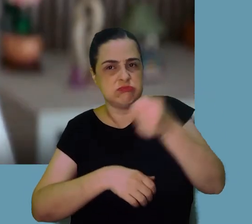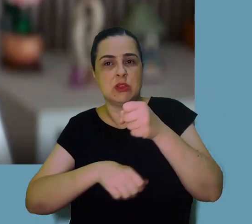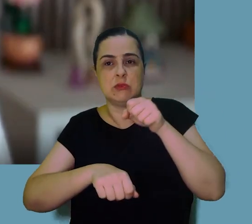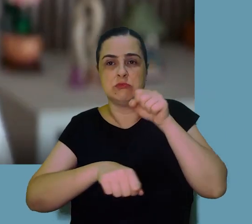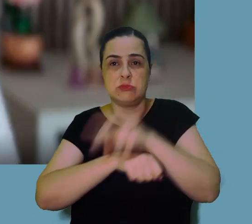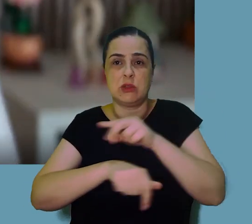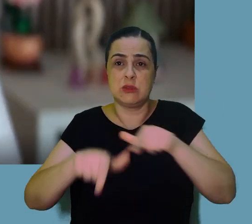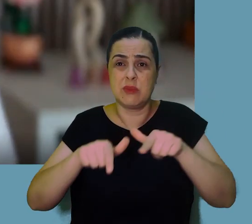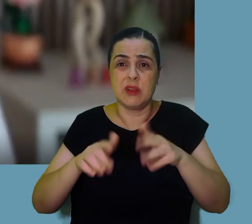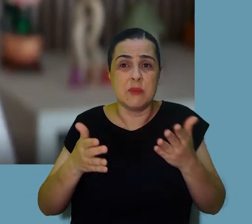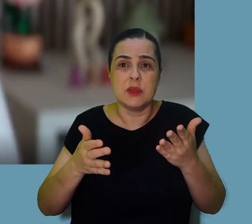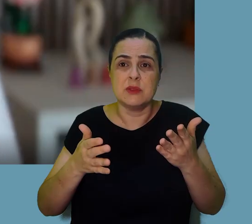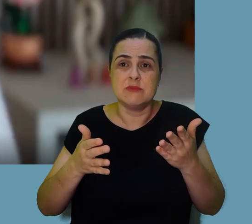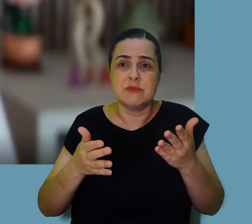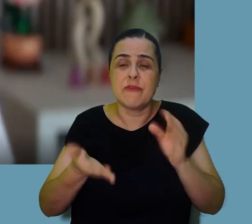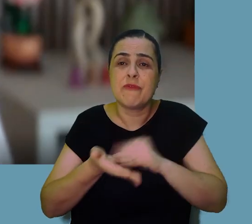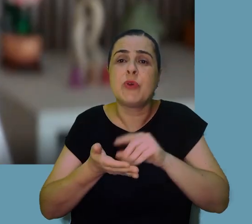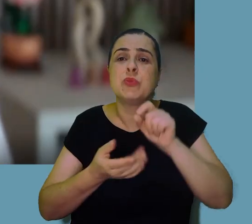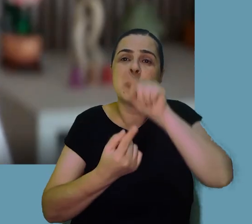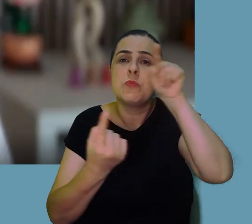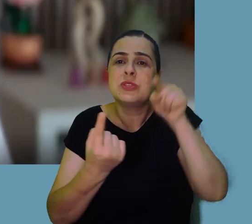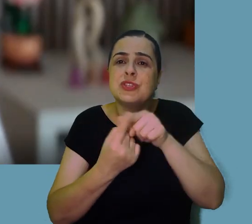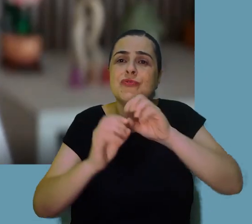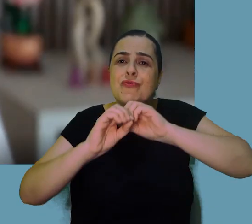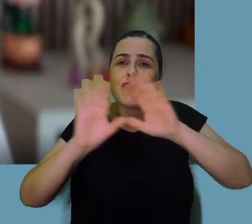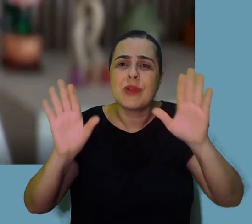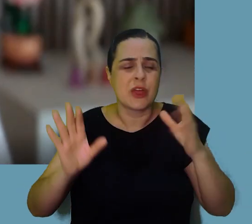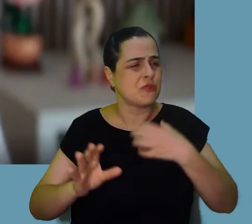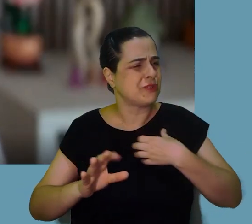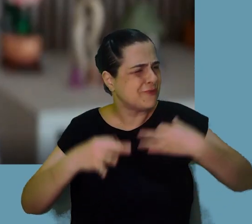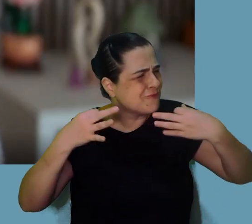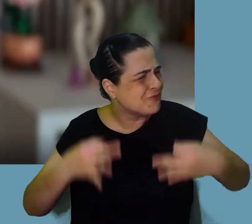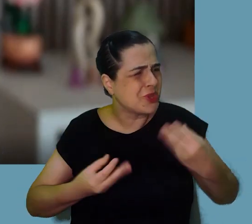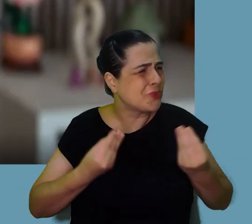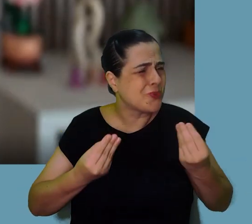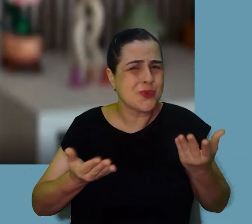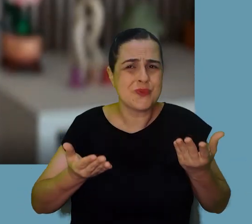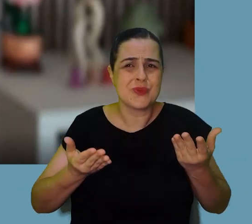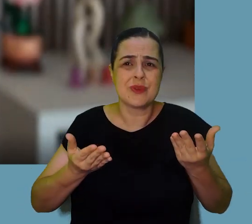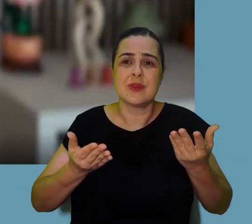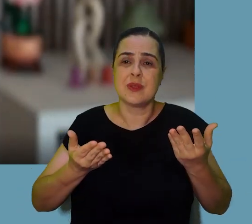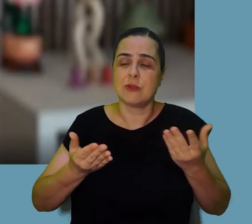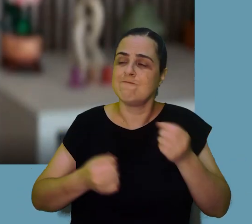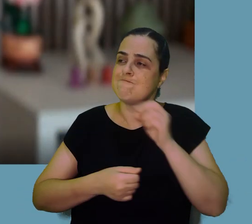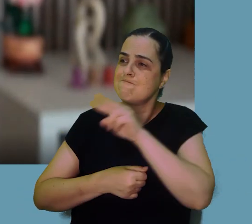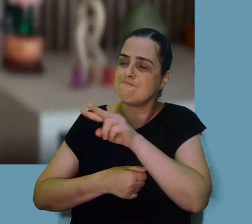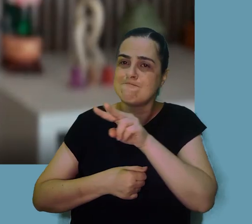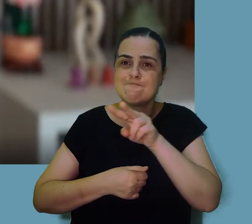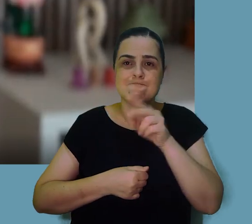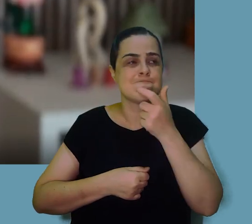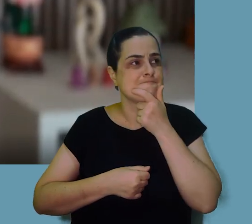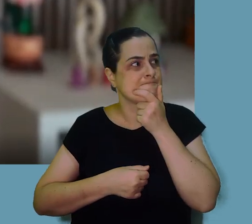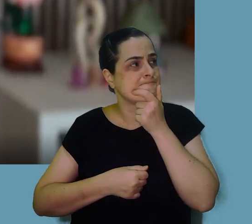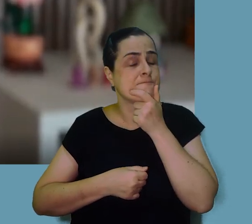intencionalidade, ou já que a gente tem que fazer, o que eu preciso fazer para isso ser efetivo, né? Porque se a gente olha e começa a entender que a gente tem